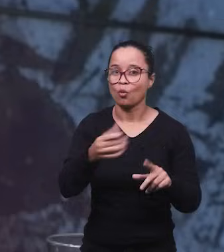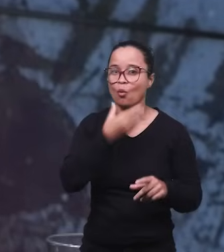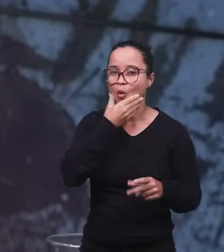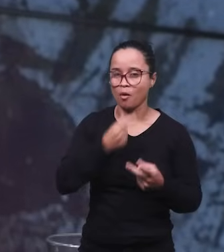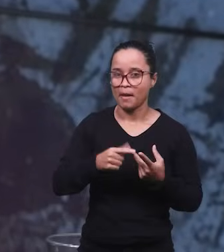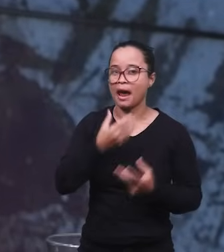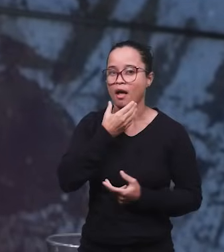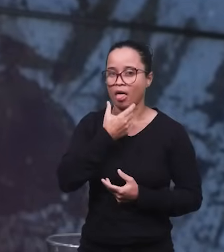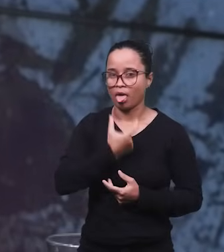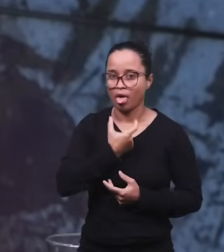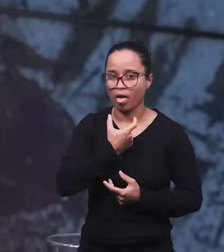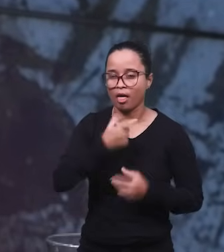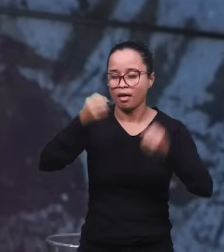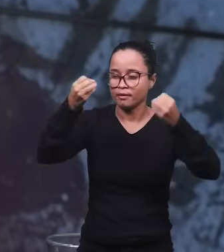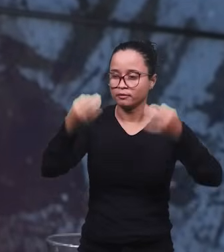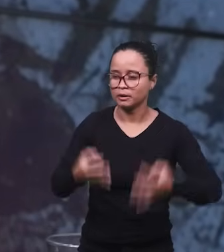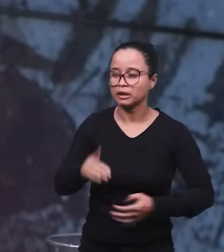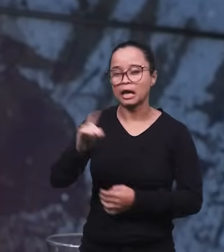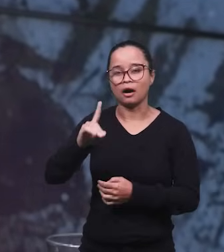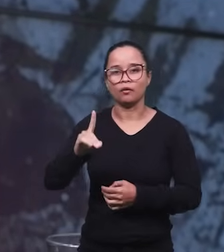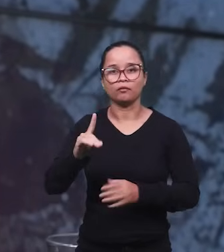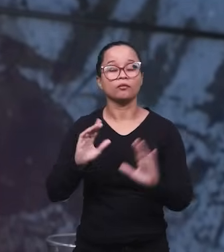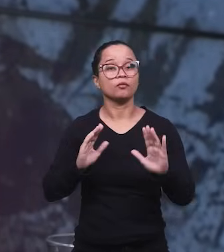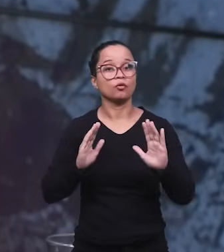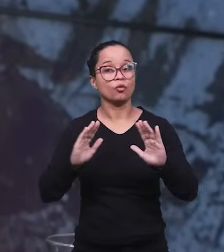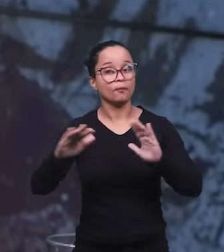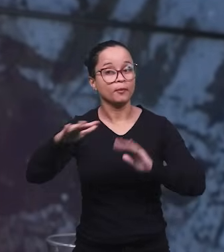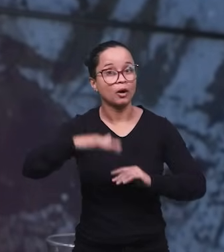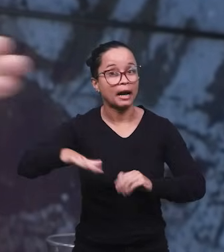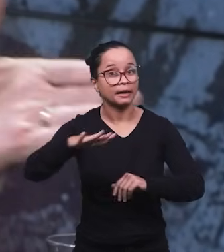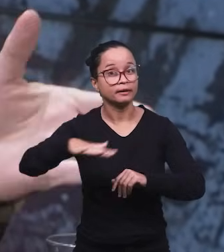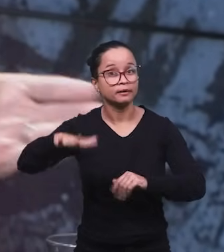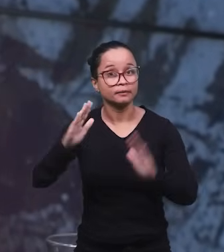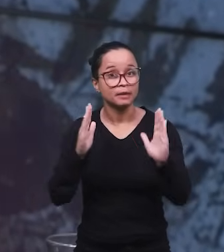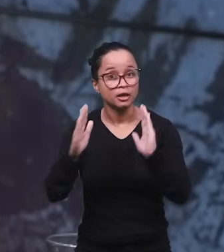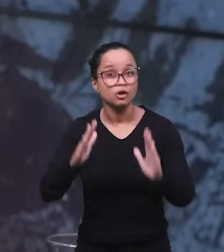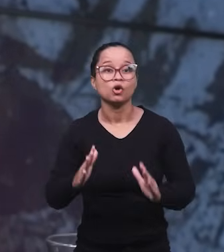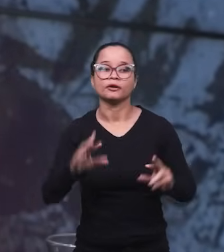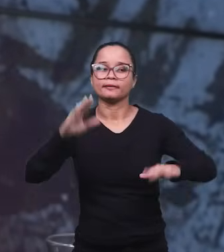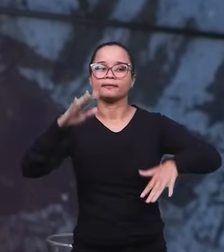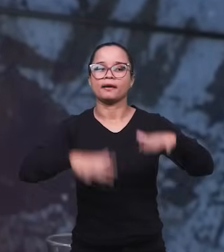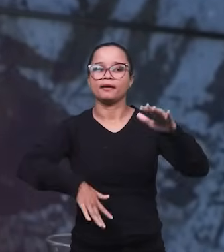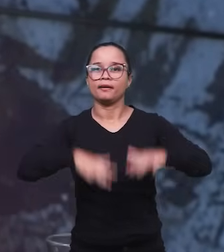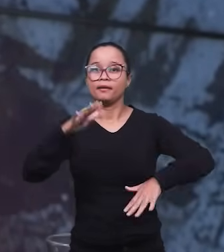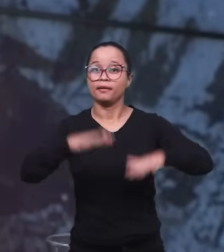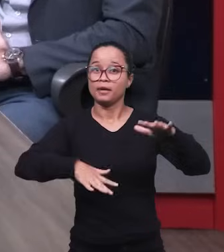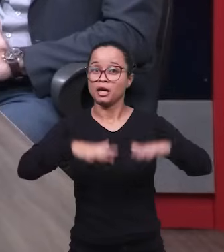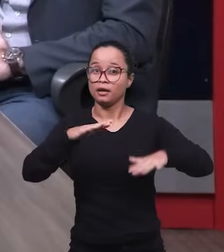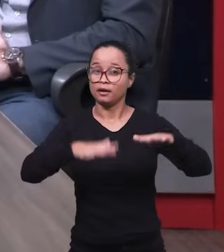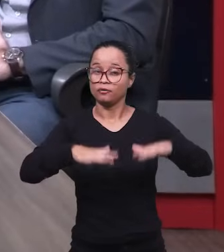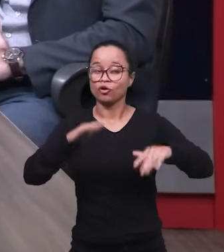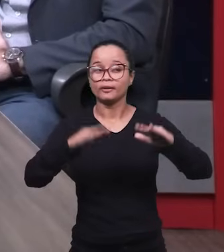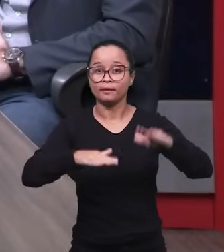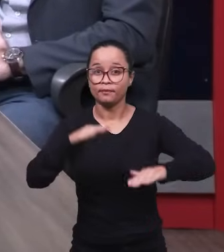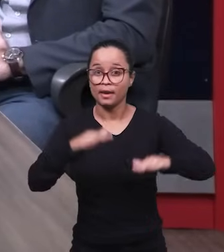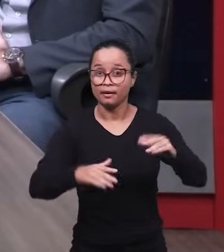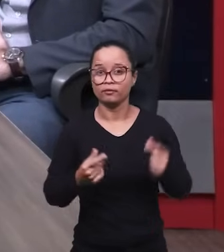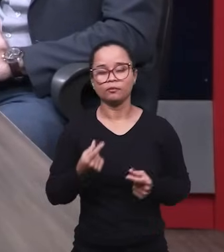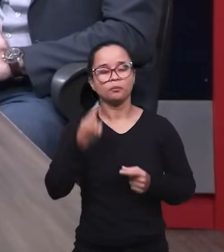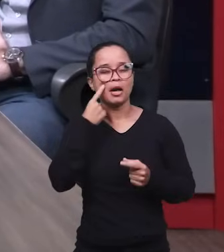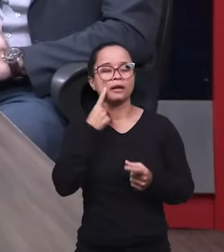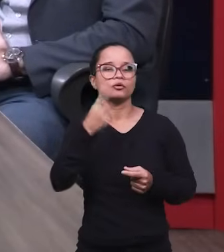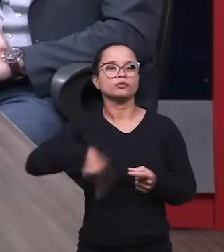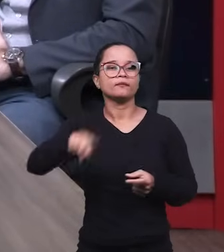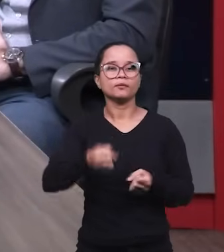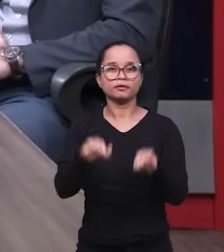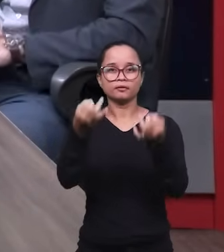falou assim, não, peraí, o tempo ele é relativo. Vamos ver aqui que dependendo, e nós falamos assim,